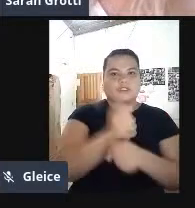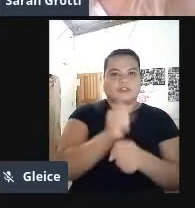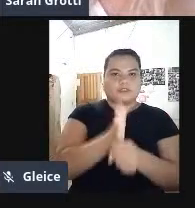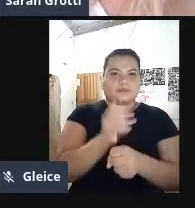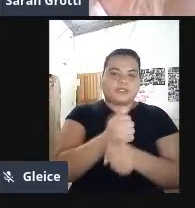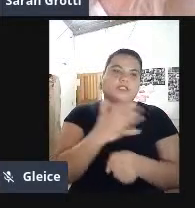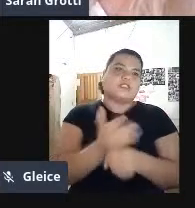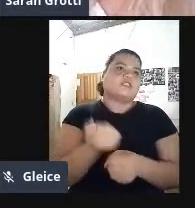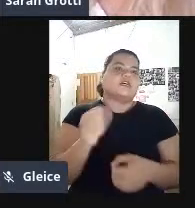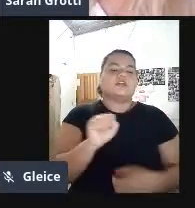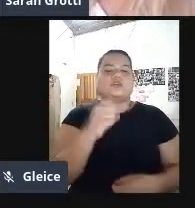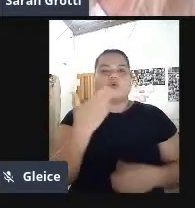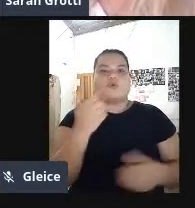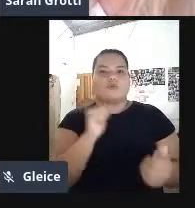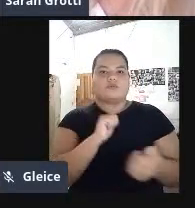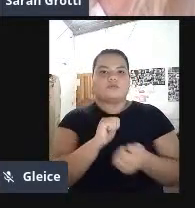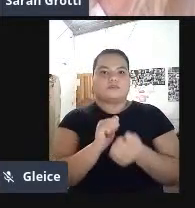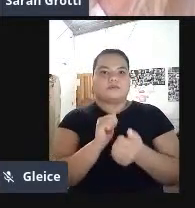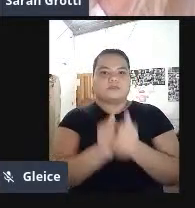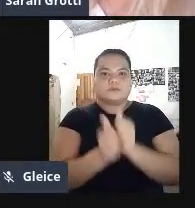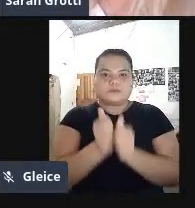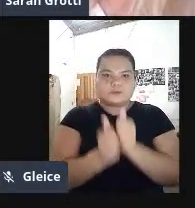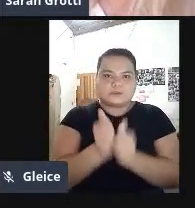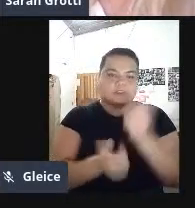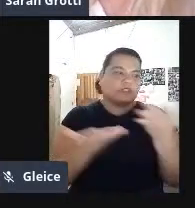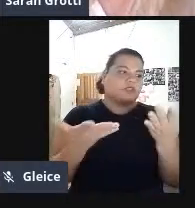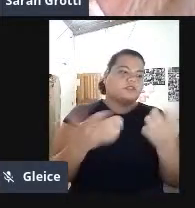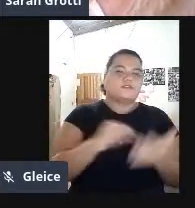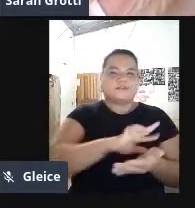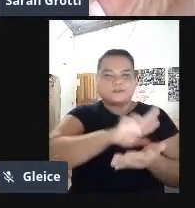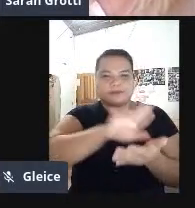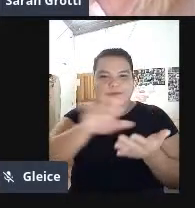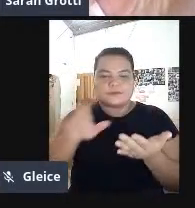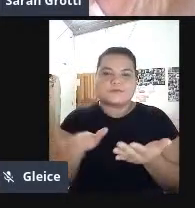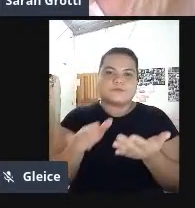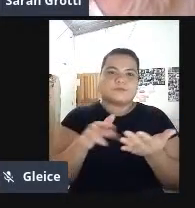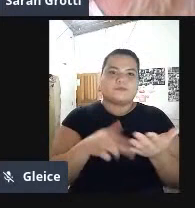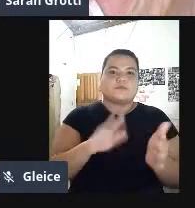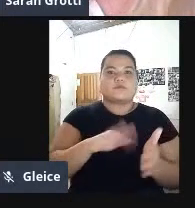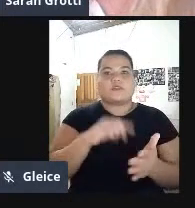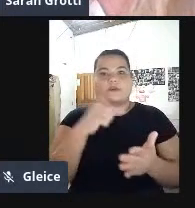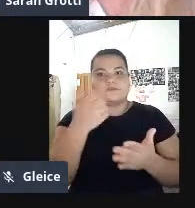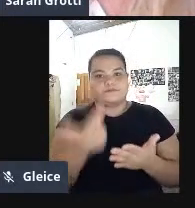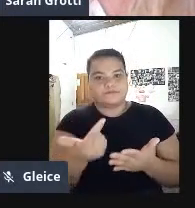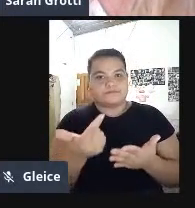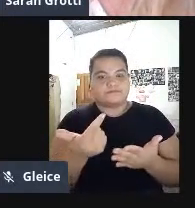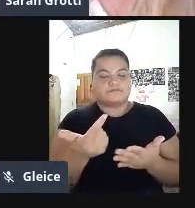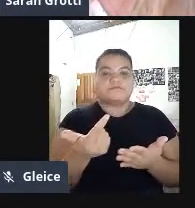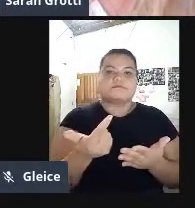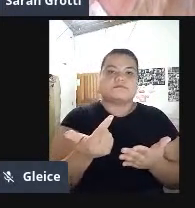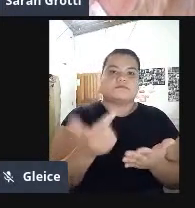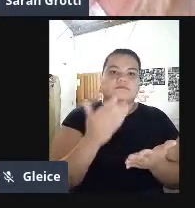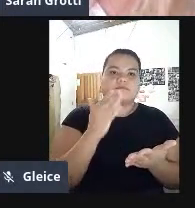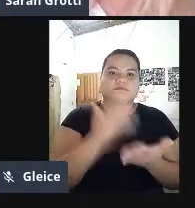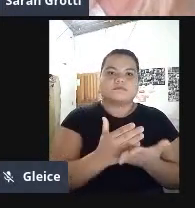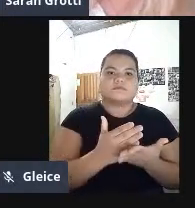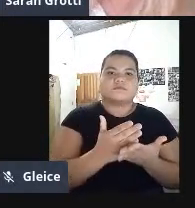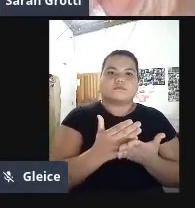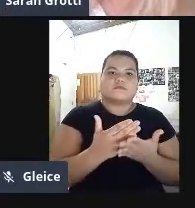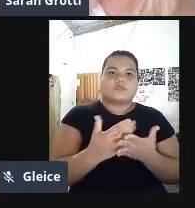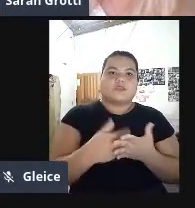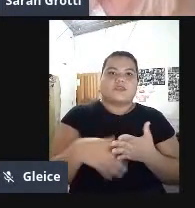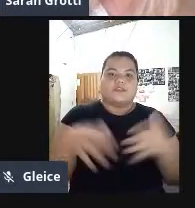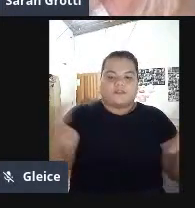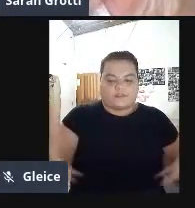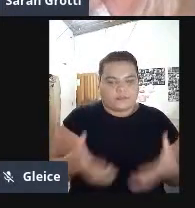arroz, milho, né, trigo, essa parte, e metade do prato sempre de legumes e verduras.